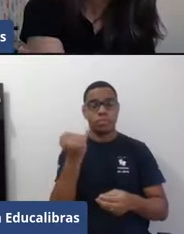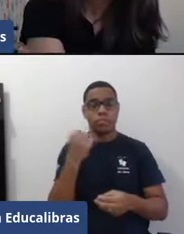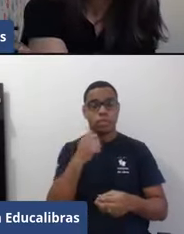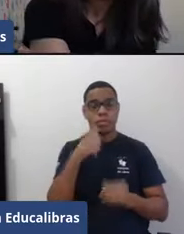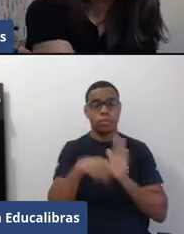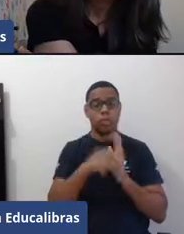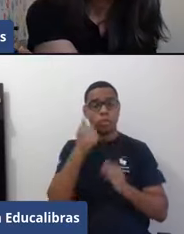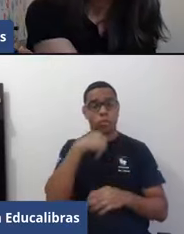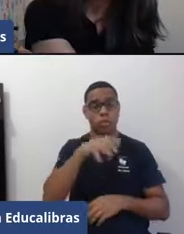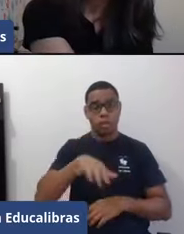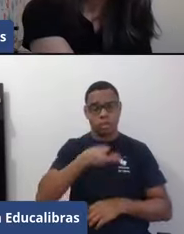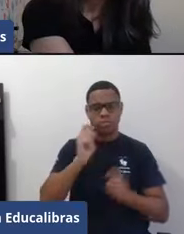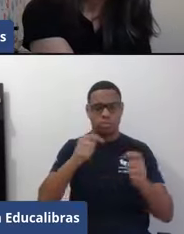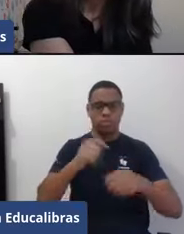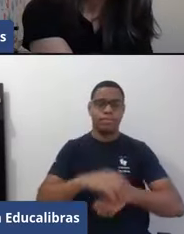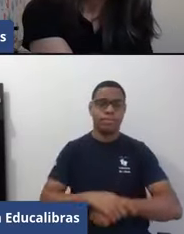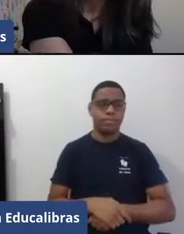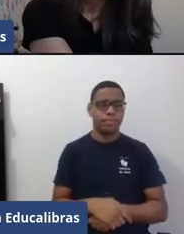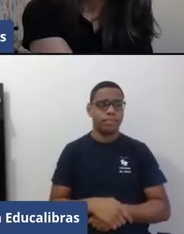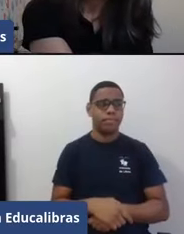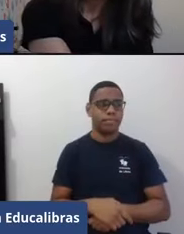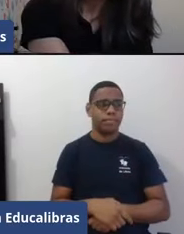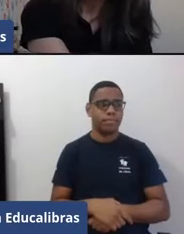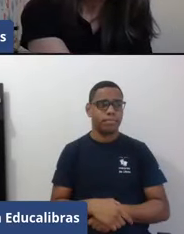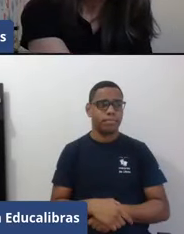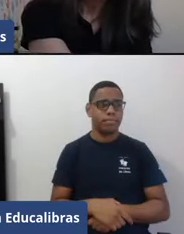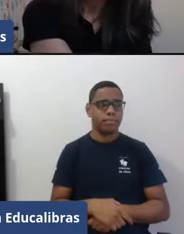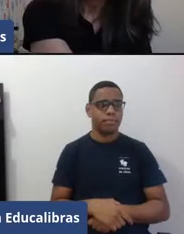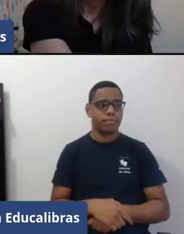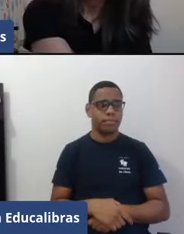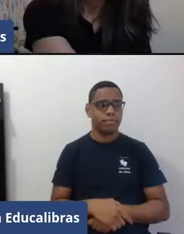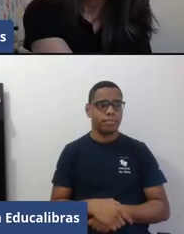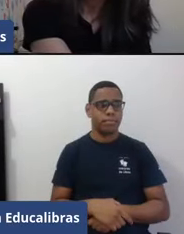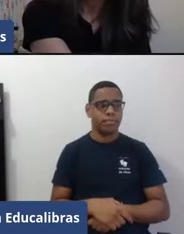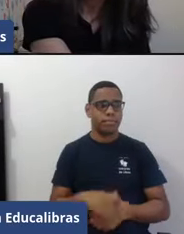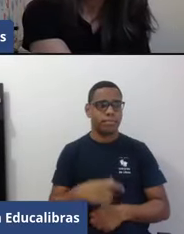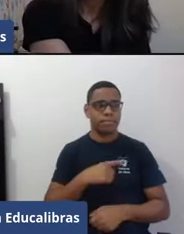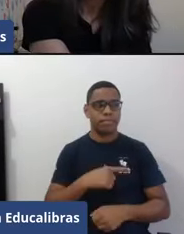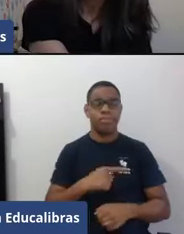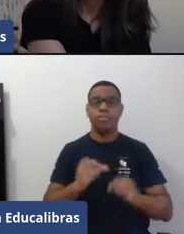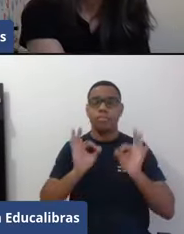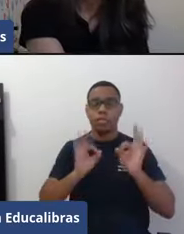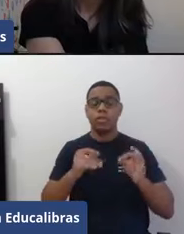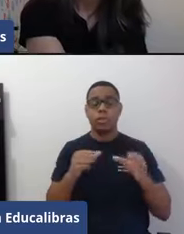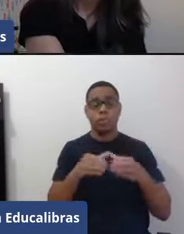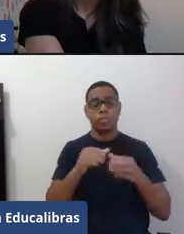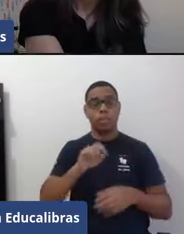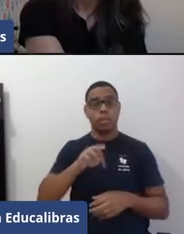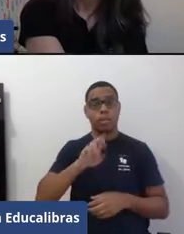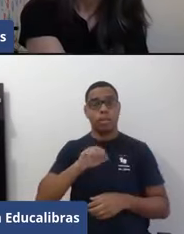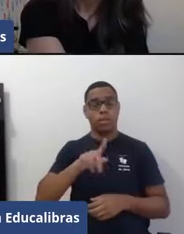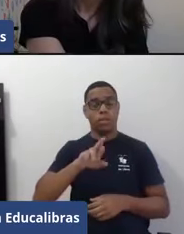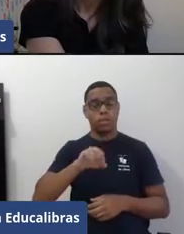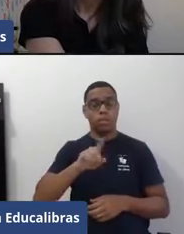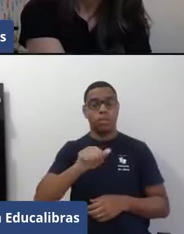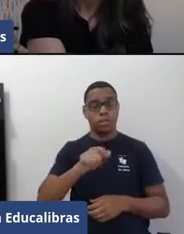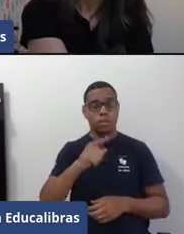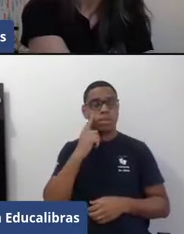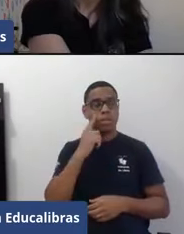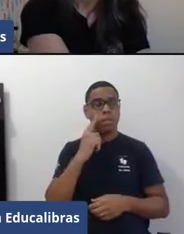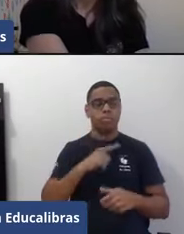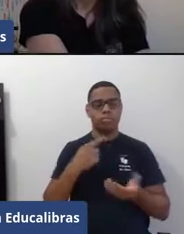aí. Eliane, com certeza, o Entre Rodas tem uma capacidade muito boa de